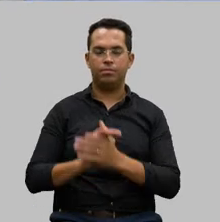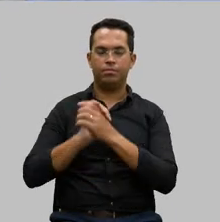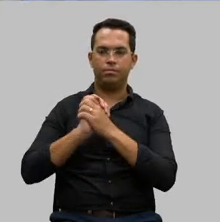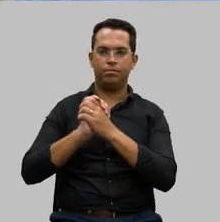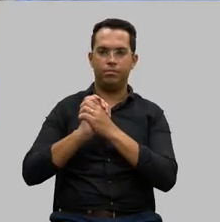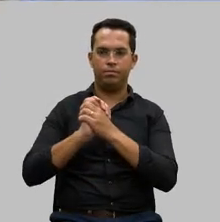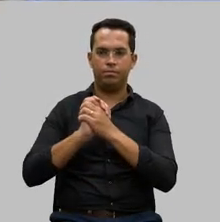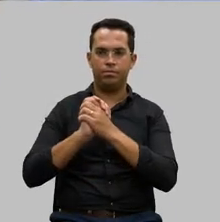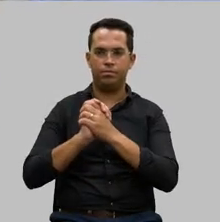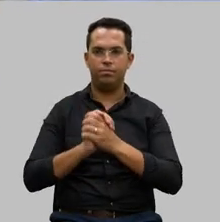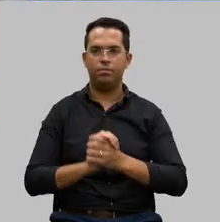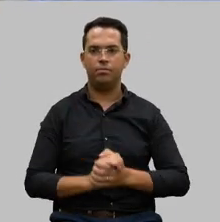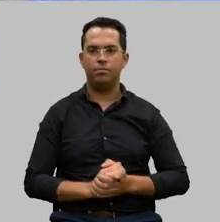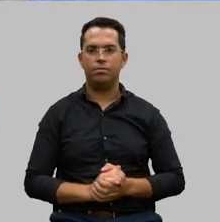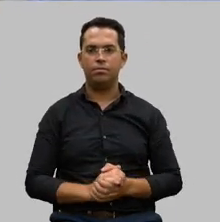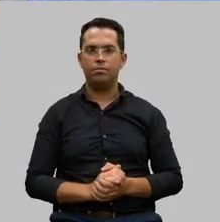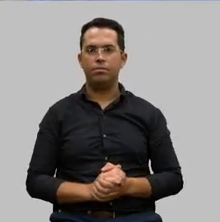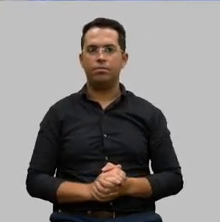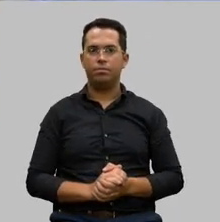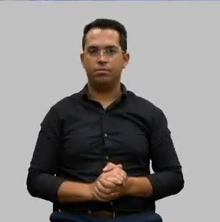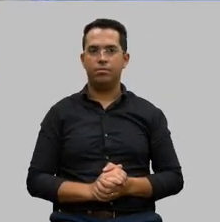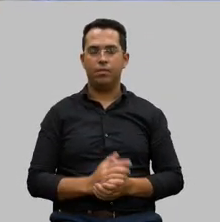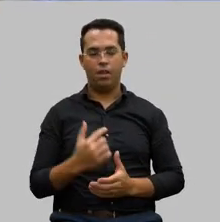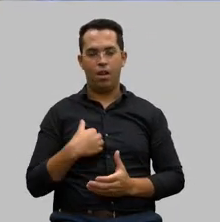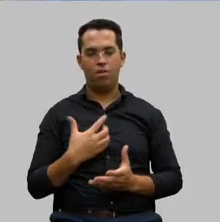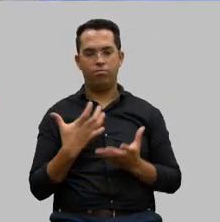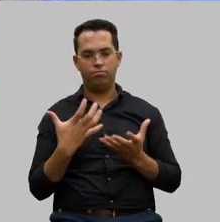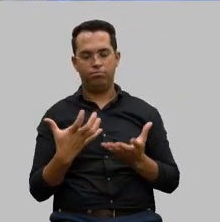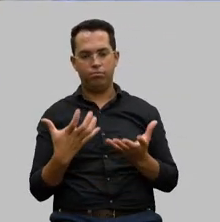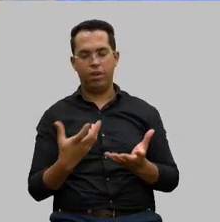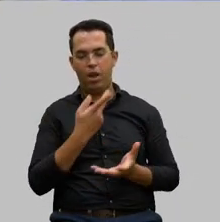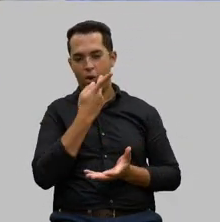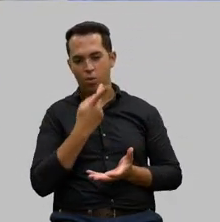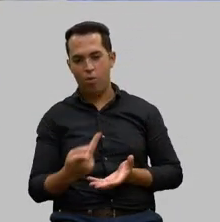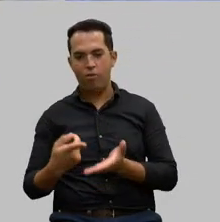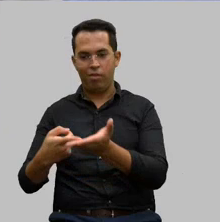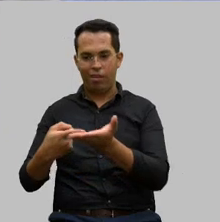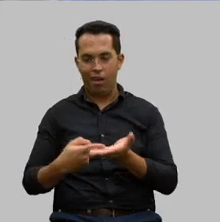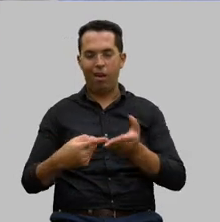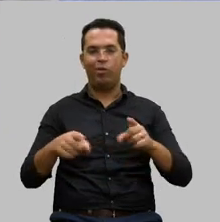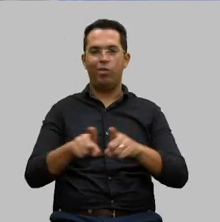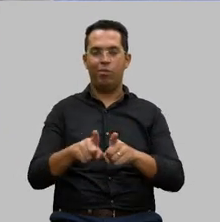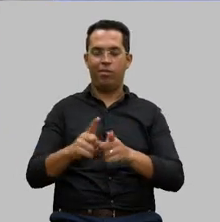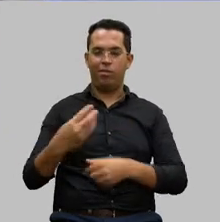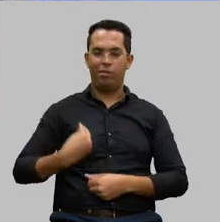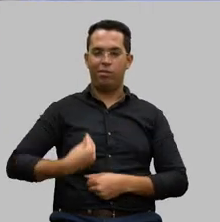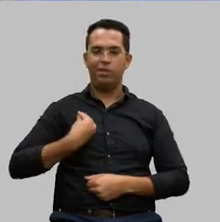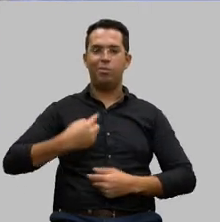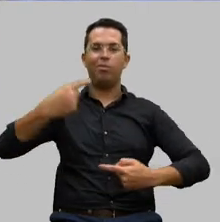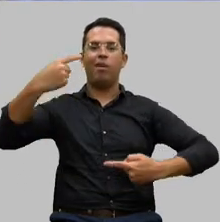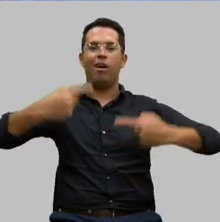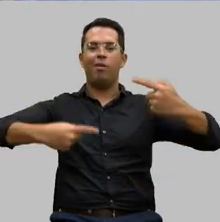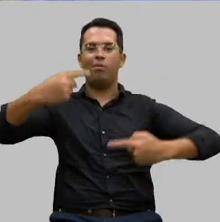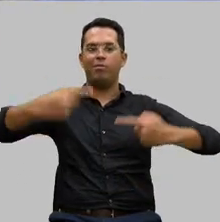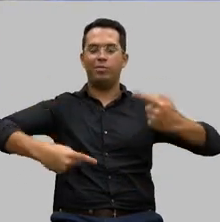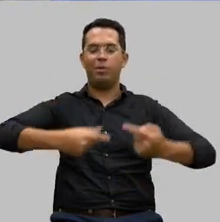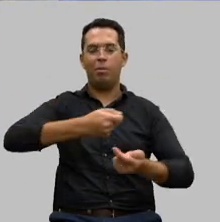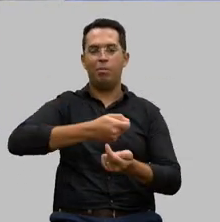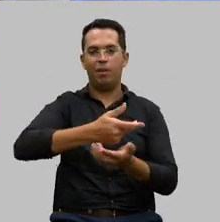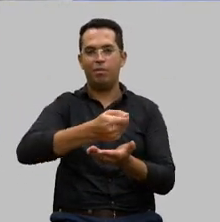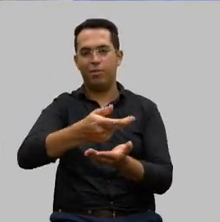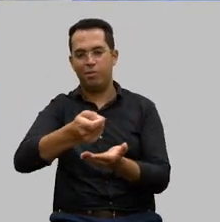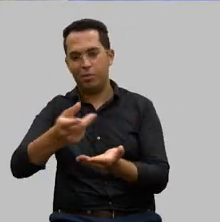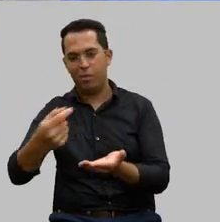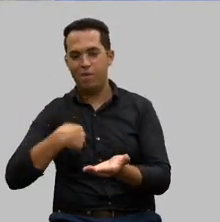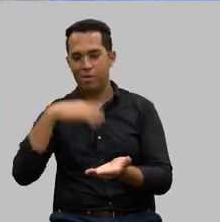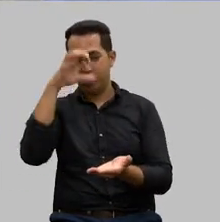eh eu quero convidado embora eu não sei jogar truco mas eu vou lá pelo menos assistir ver se eu aprendo alguma coisa